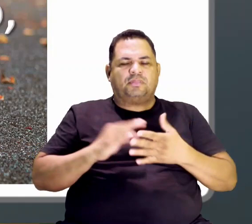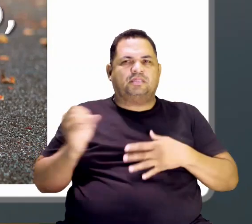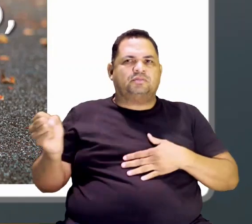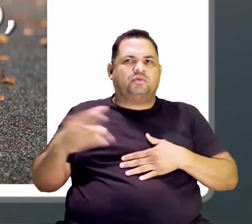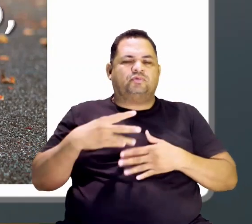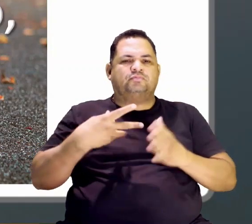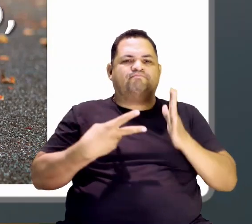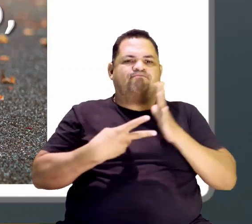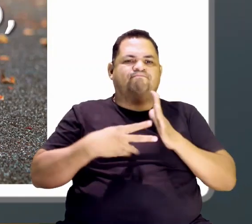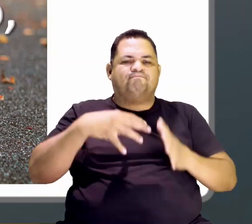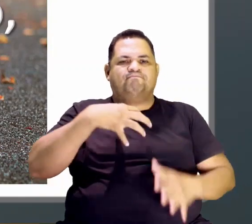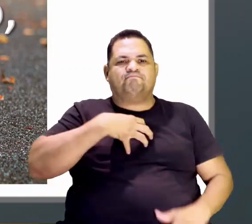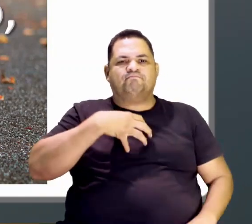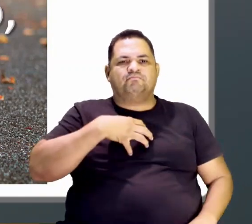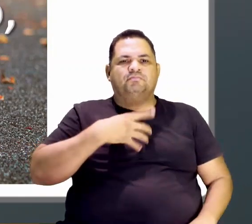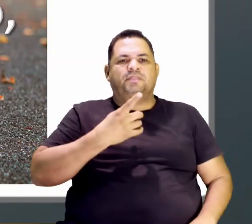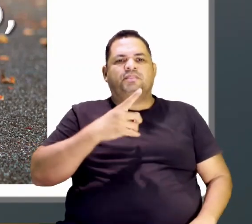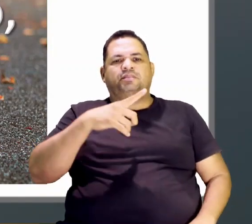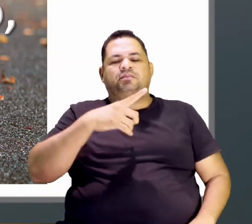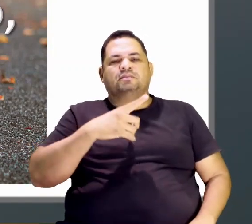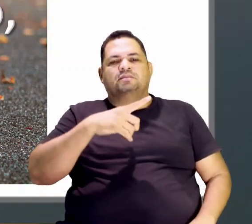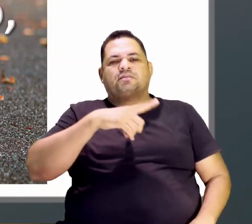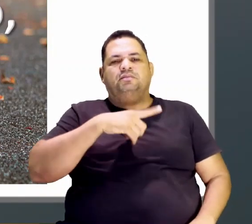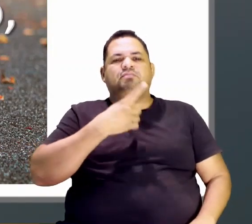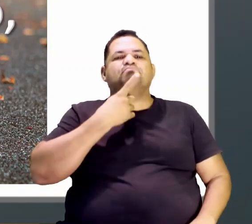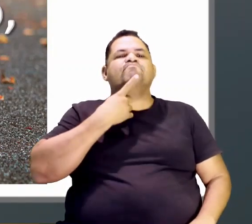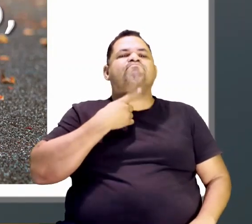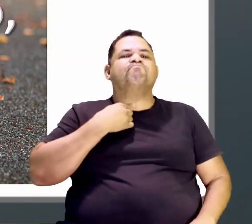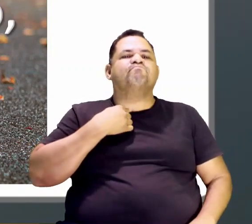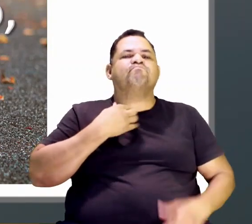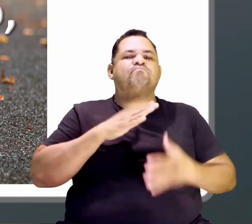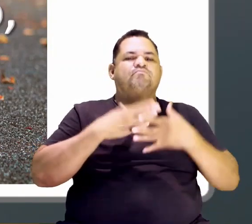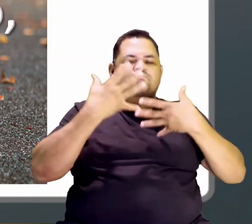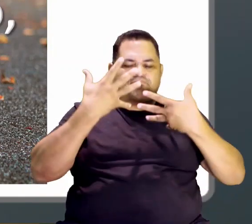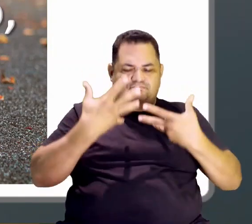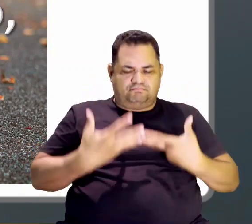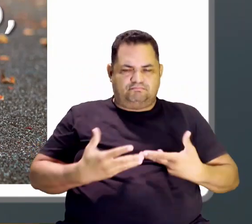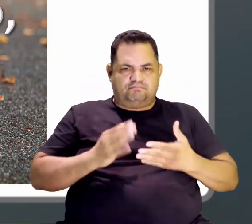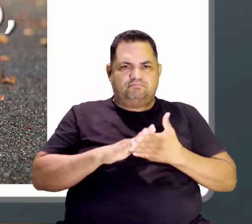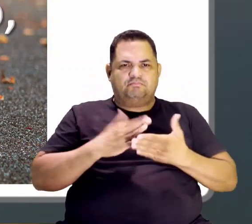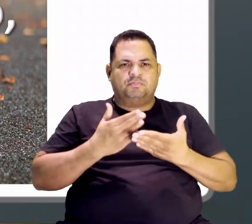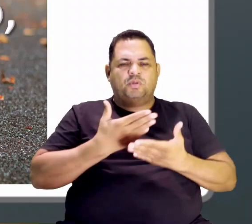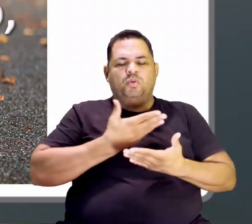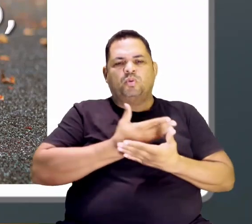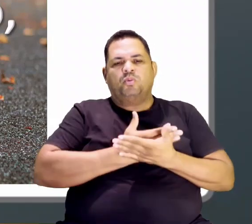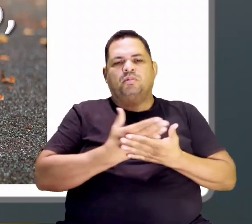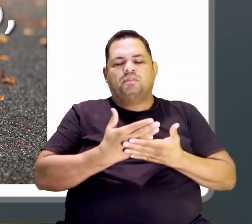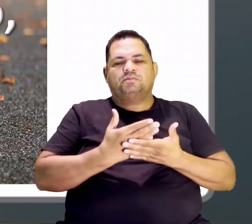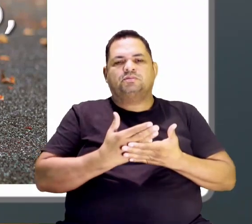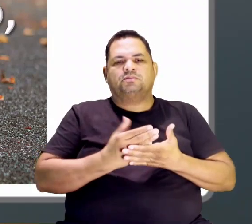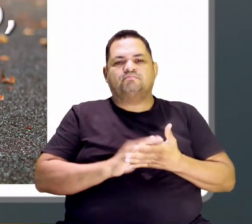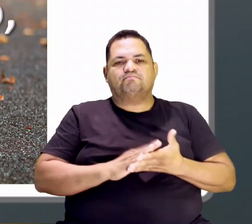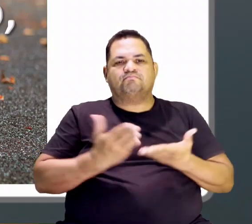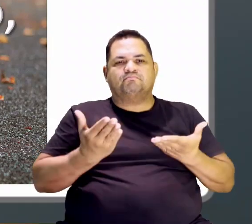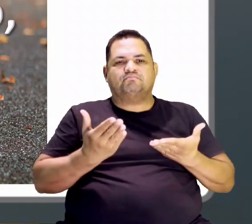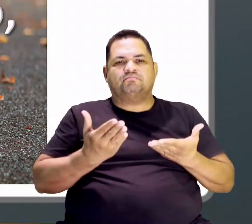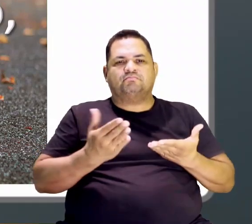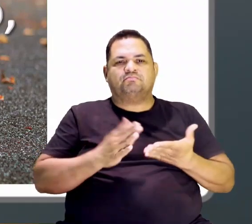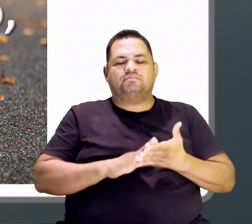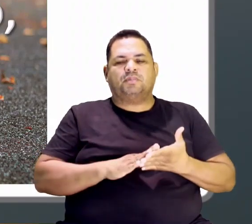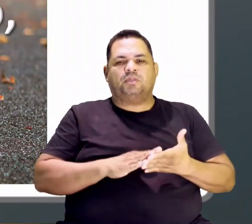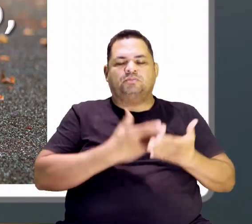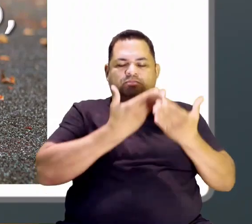sentido, tu tem mais vontade, tu tem mais disposição para os estudos, né? Tu começa a dormir melhor, tu começa a ter mais